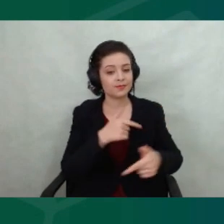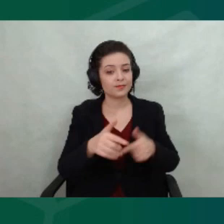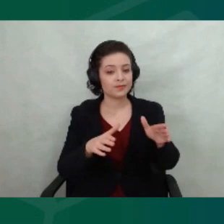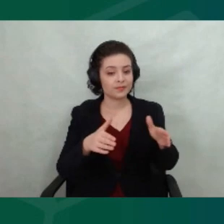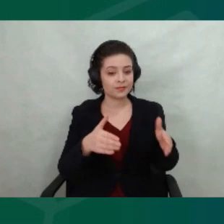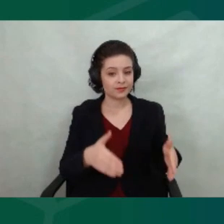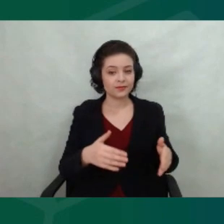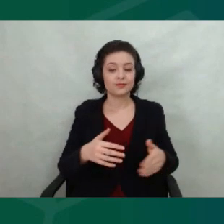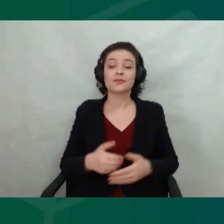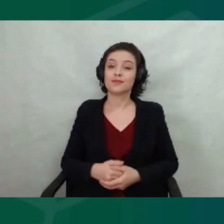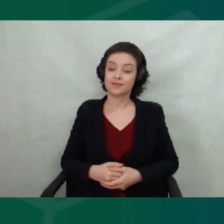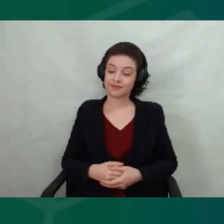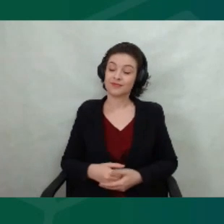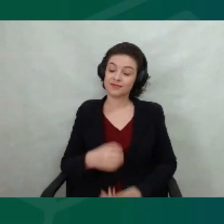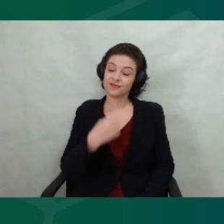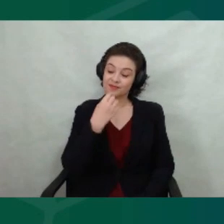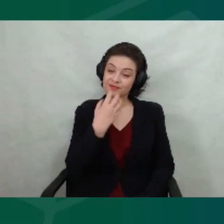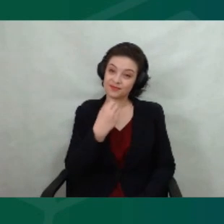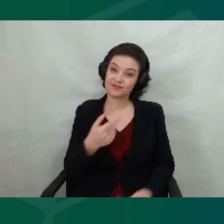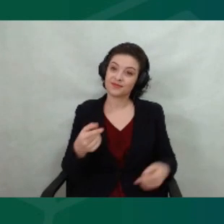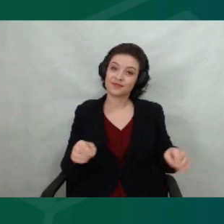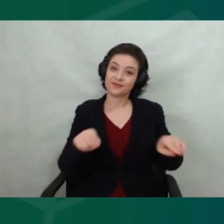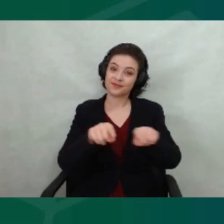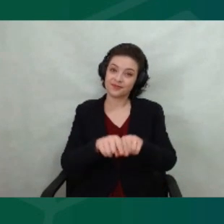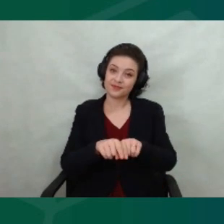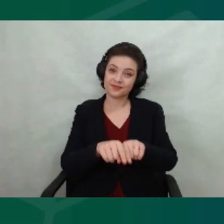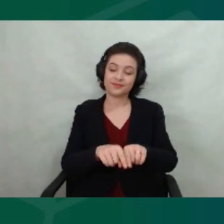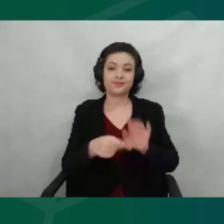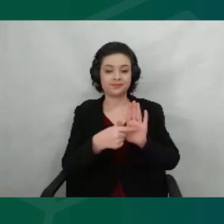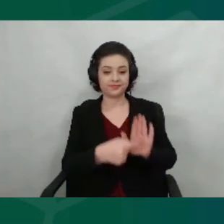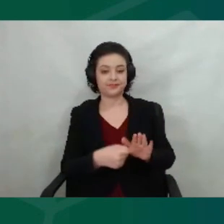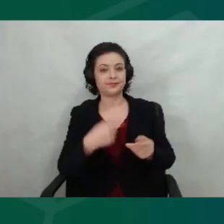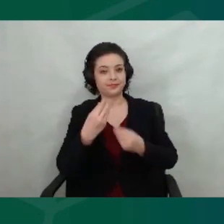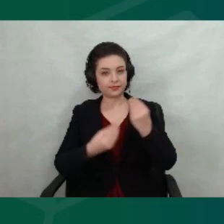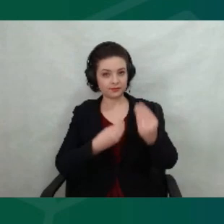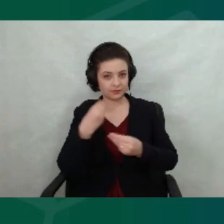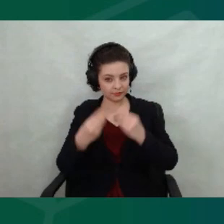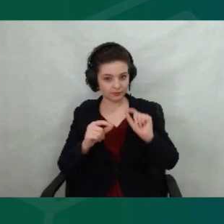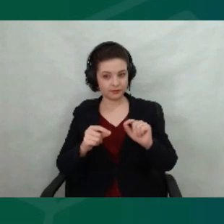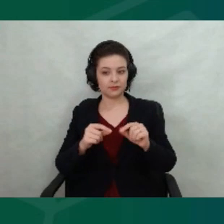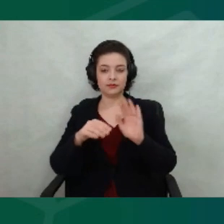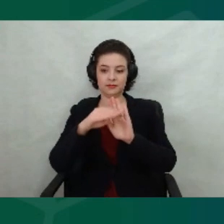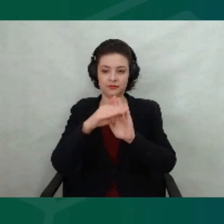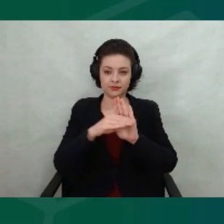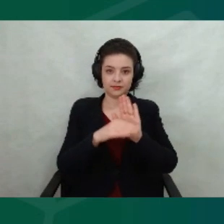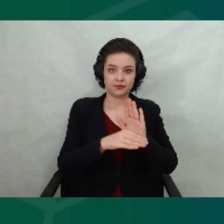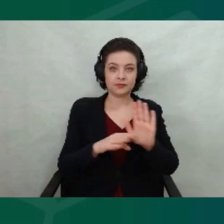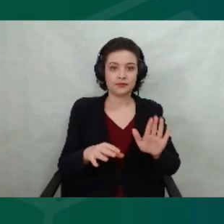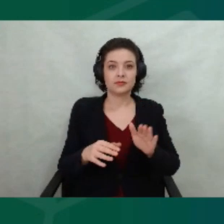feliz parceria de mostrar como é feito esse protocolo e levar, é